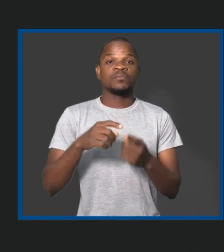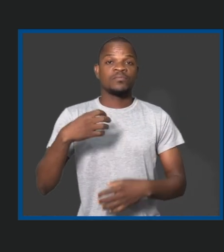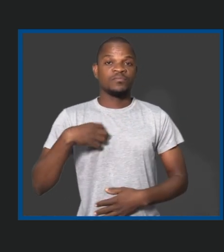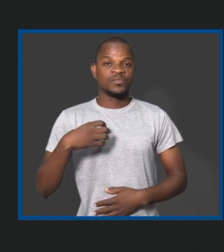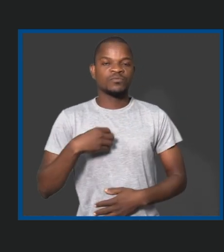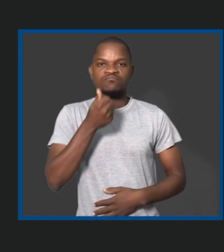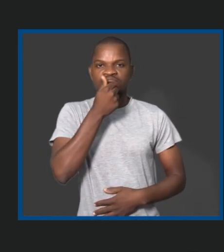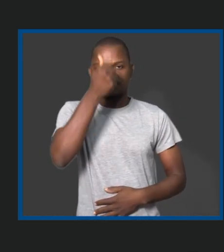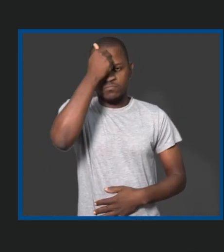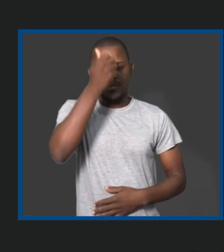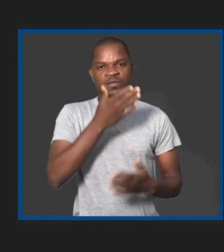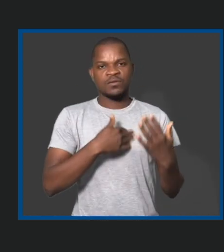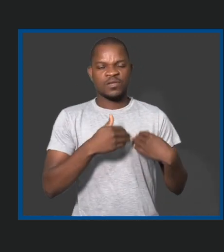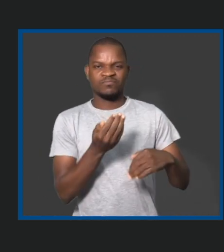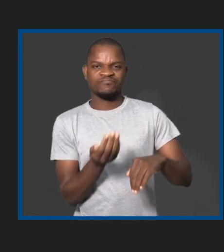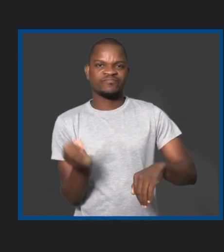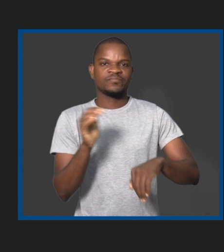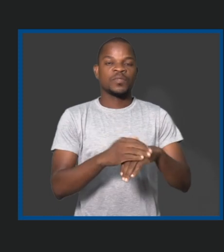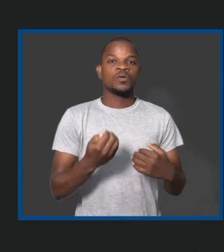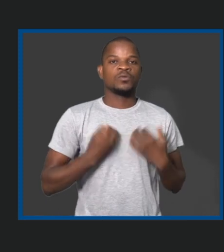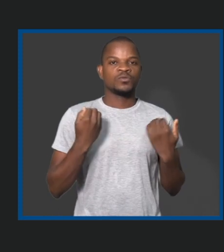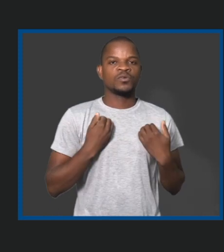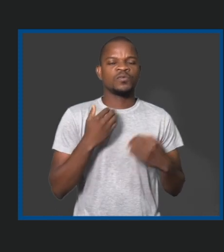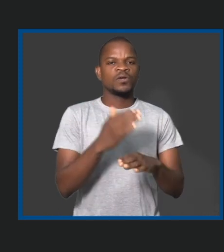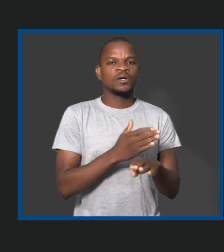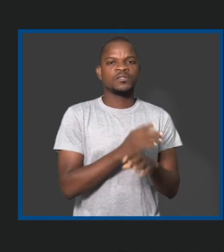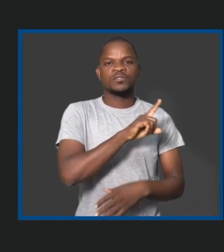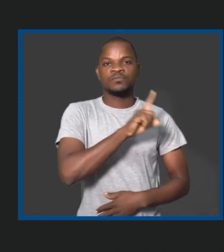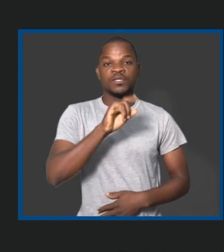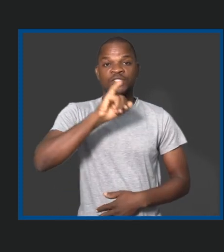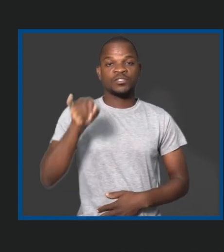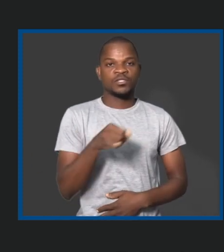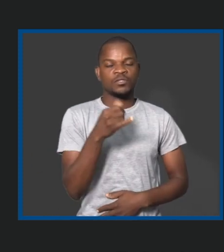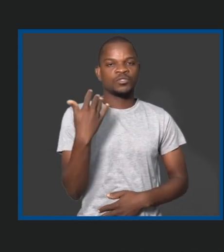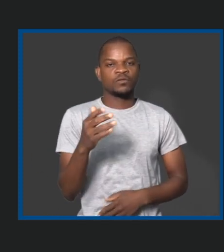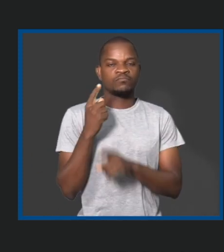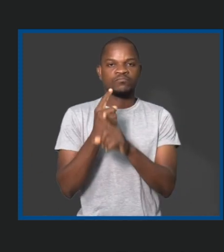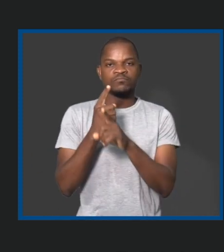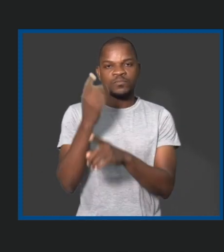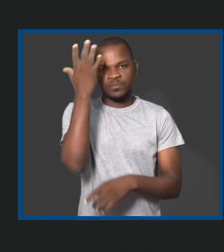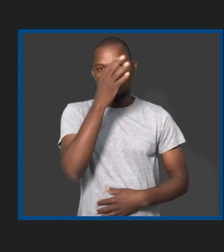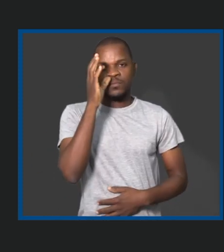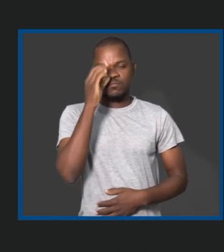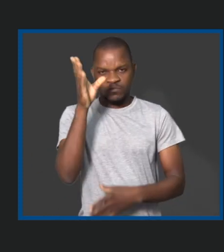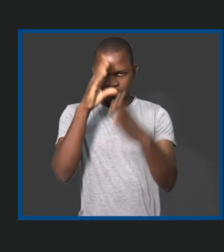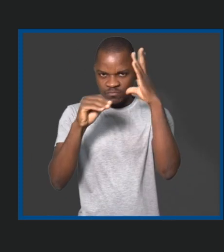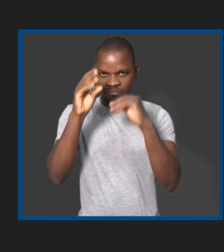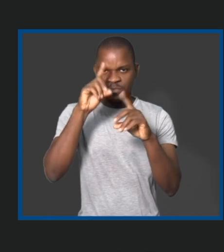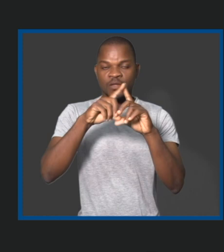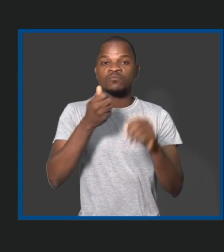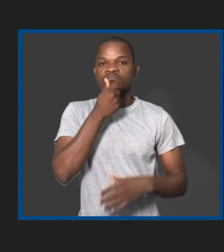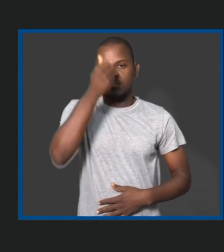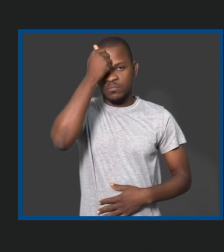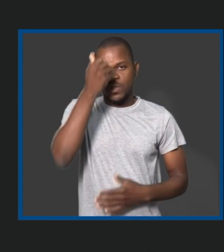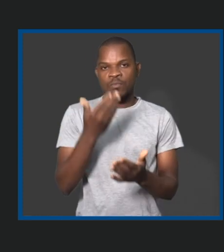Em janeiro, todos foram à Nampula para a instrução básica militar. Então, temos o plantel todo constituído por militares. Formar o